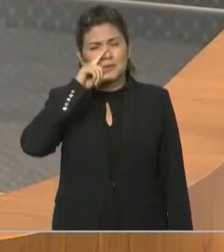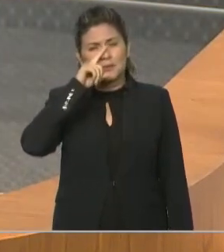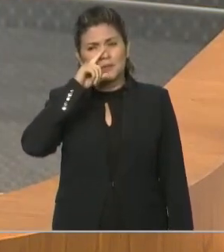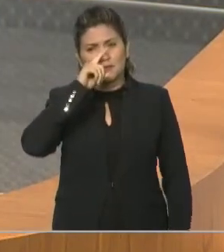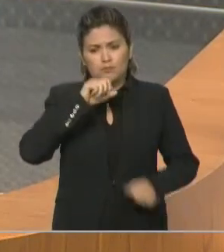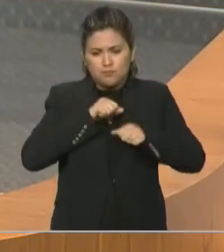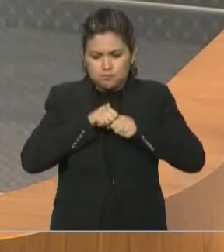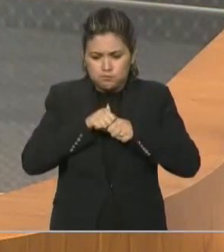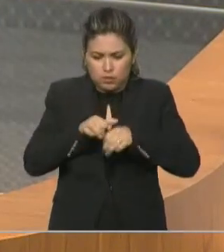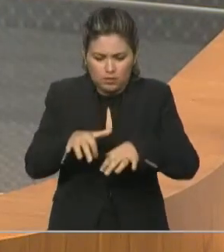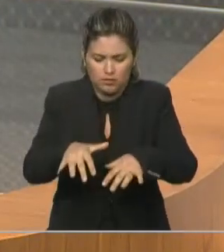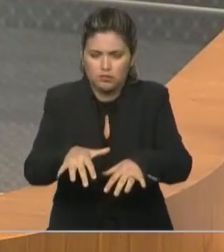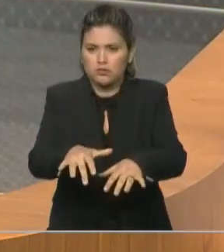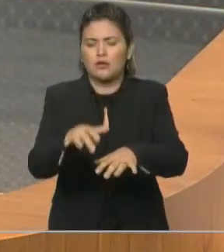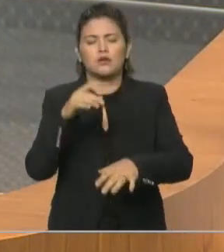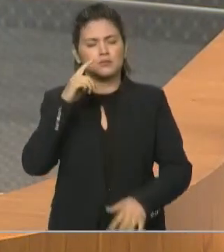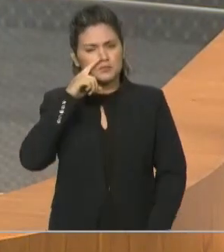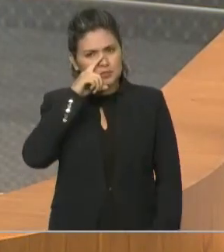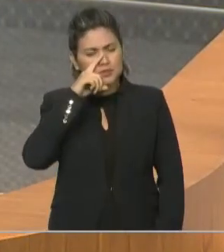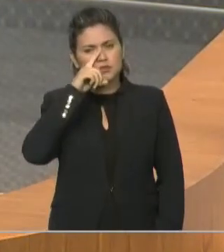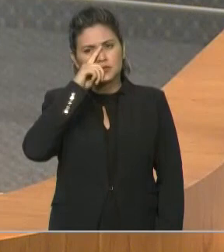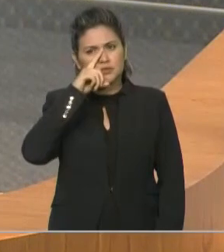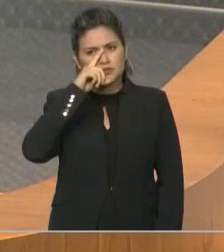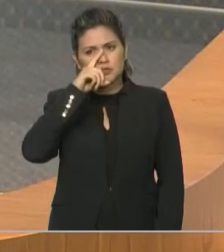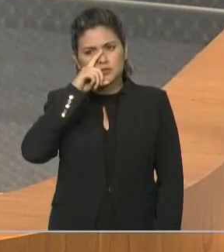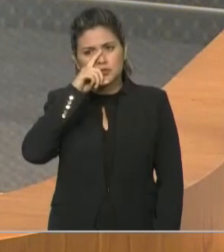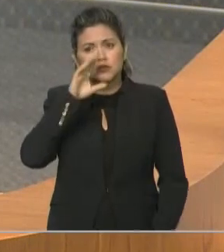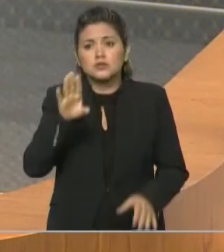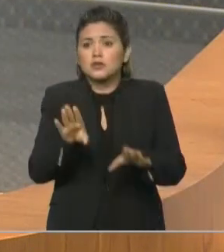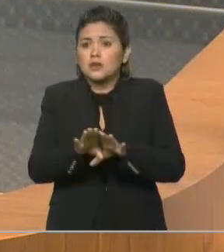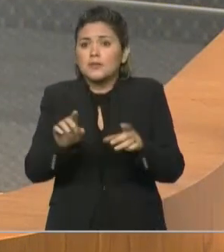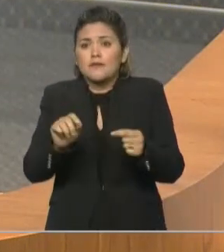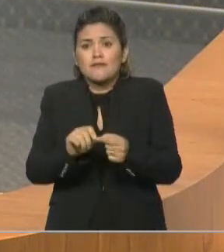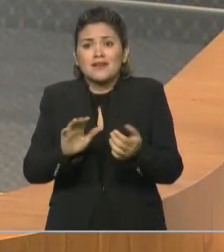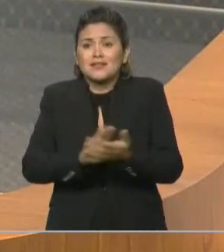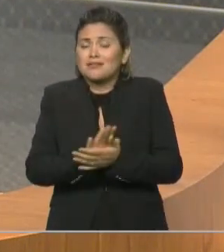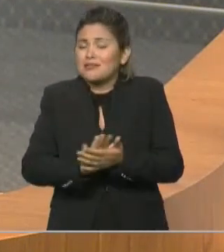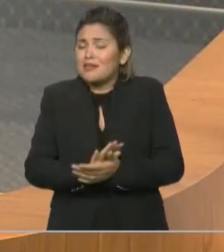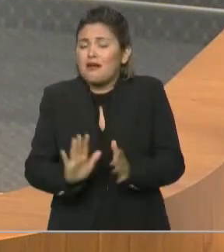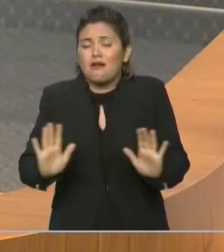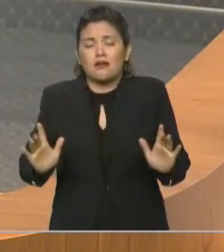destruição. Também não foi feito nada em relação a isso.